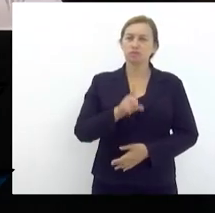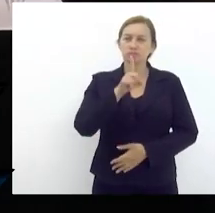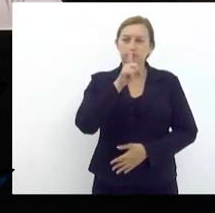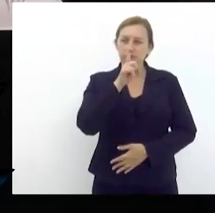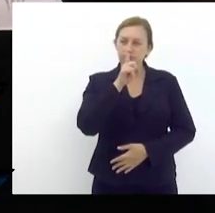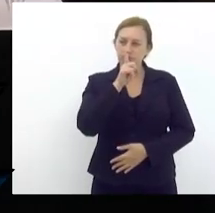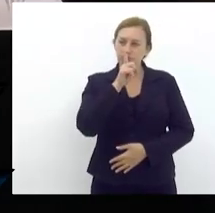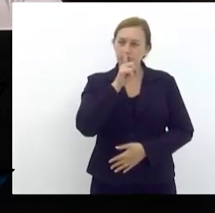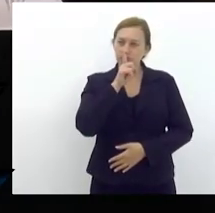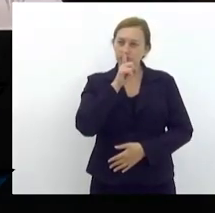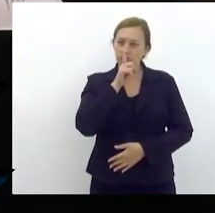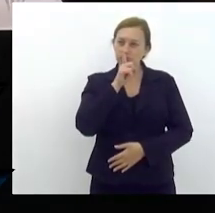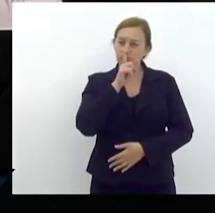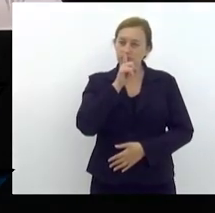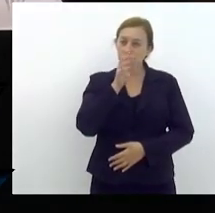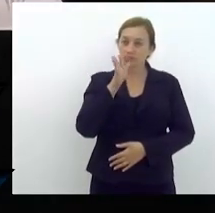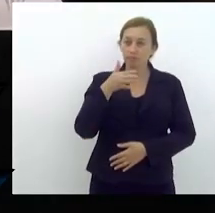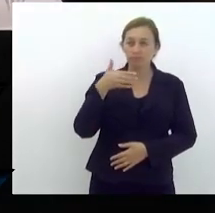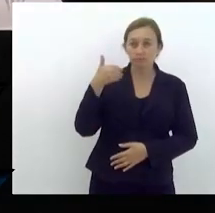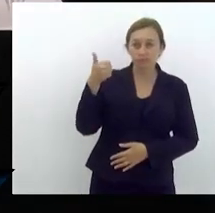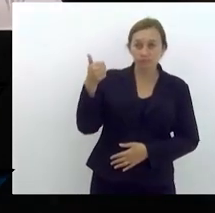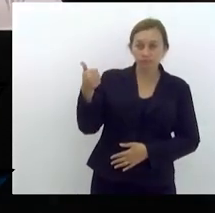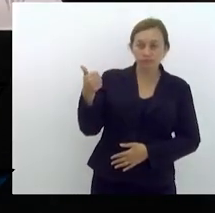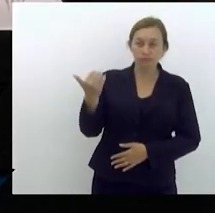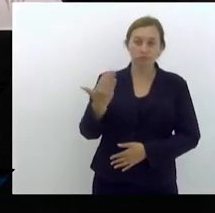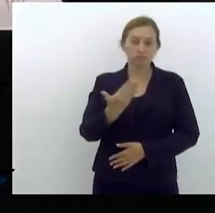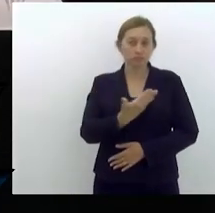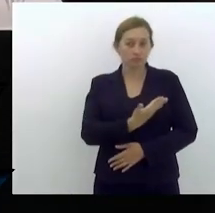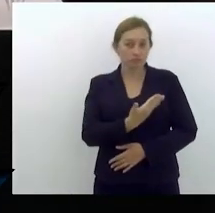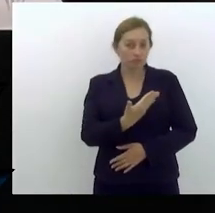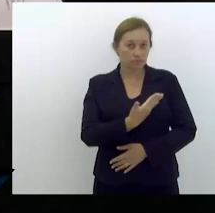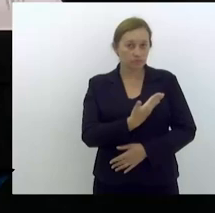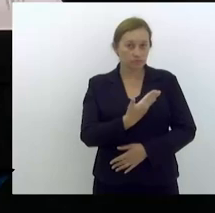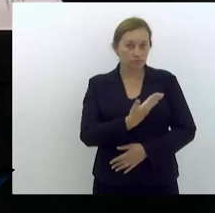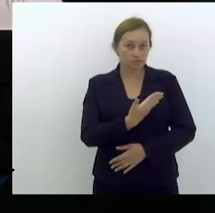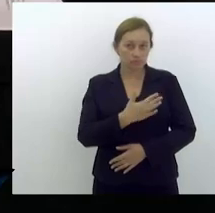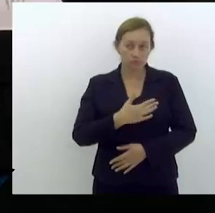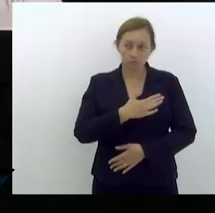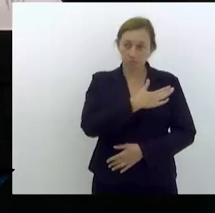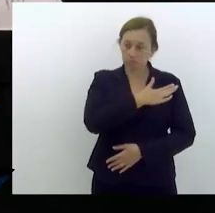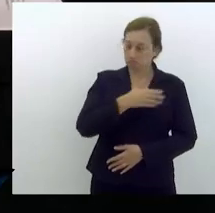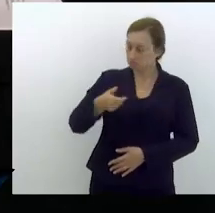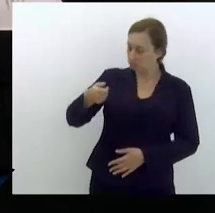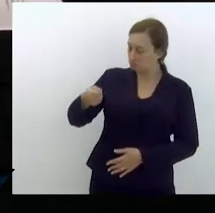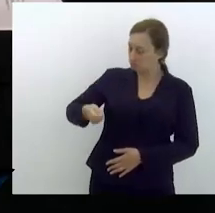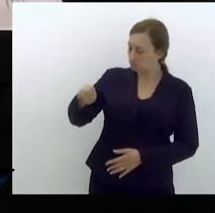silêncio é o melhor amigo das ditaduras